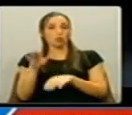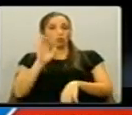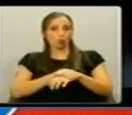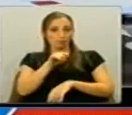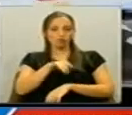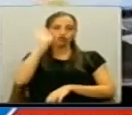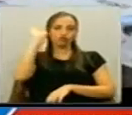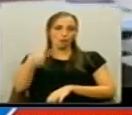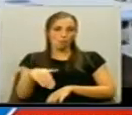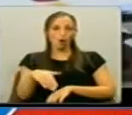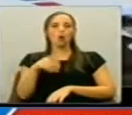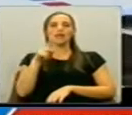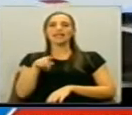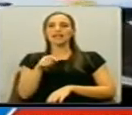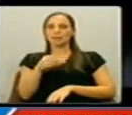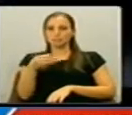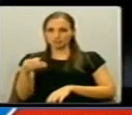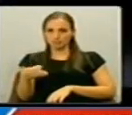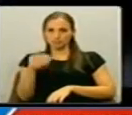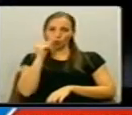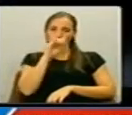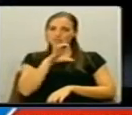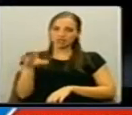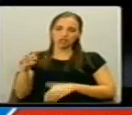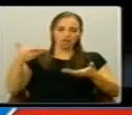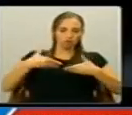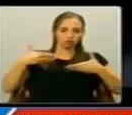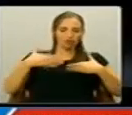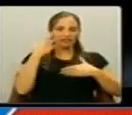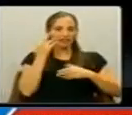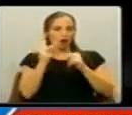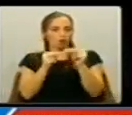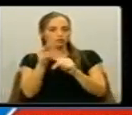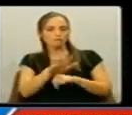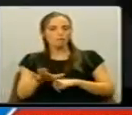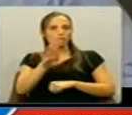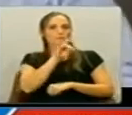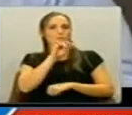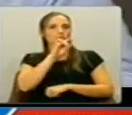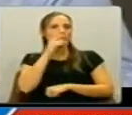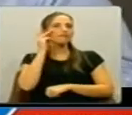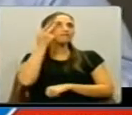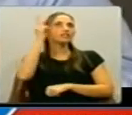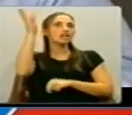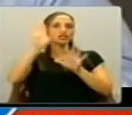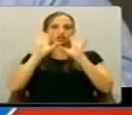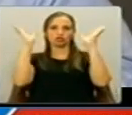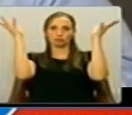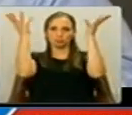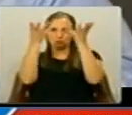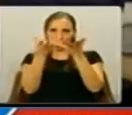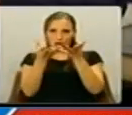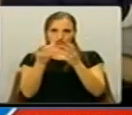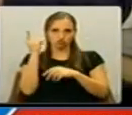Kip Thorne para tentar construir uma maneira de se poder viajar pelo espaço. E ele